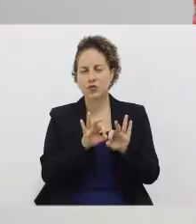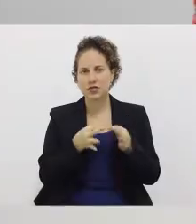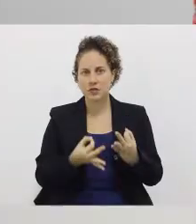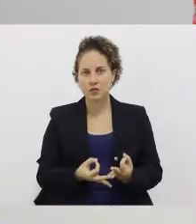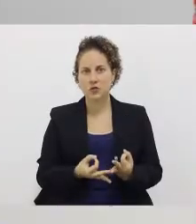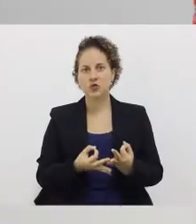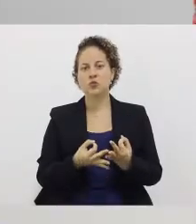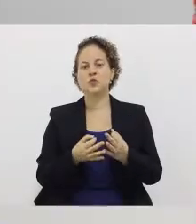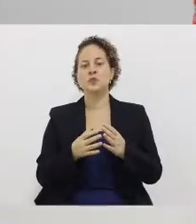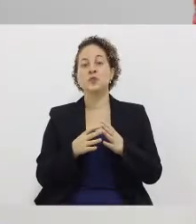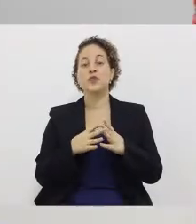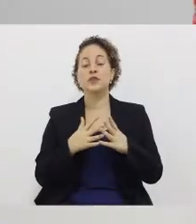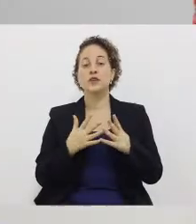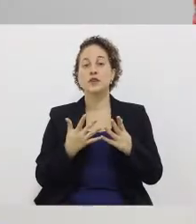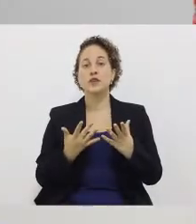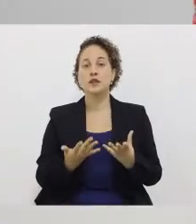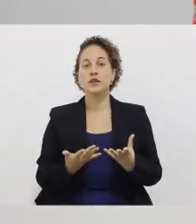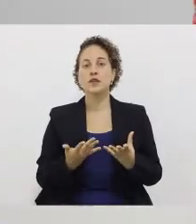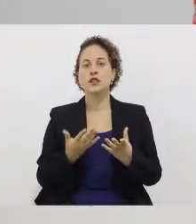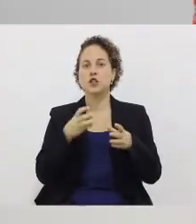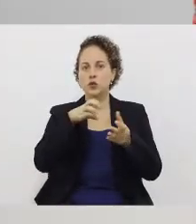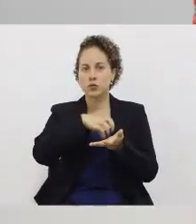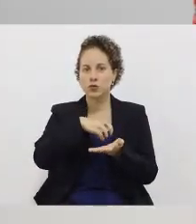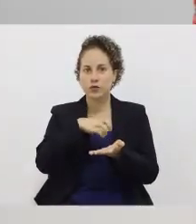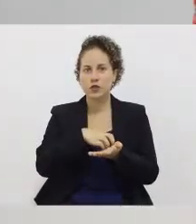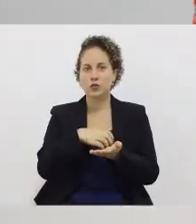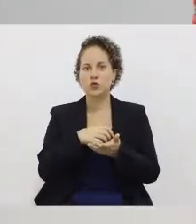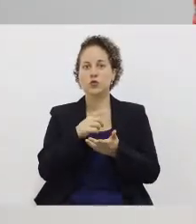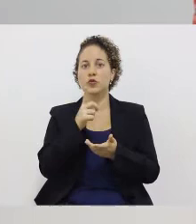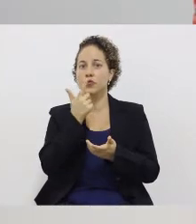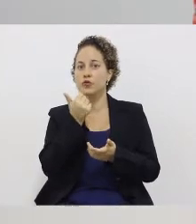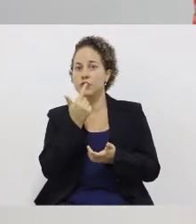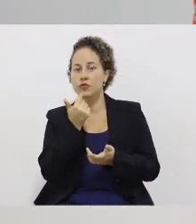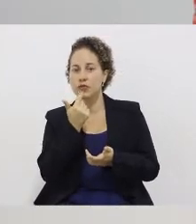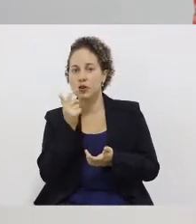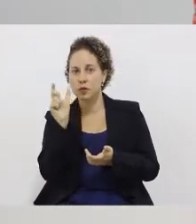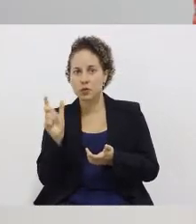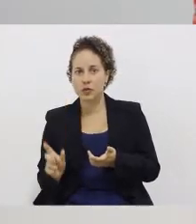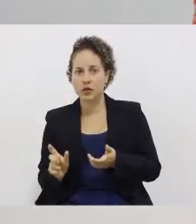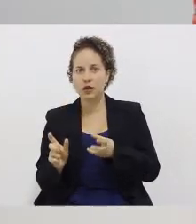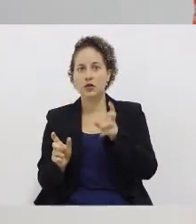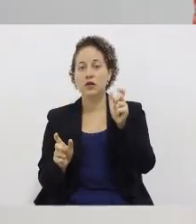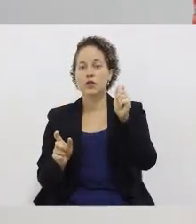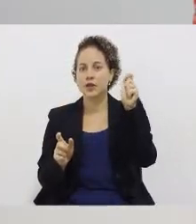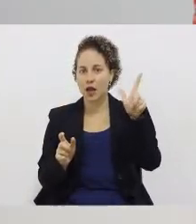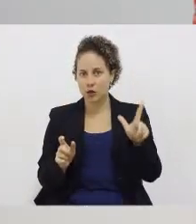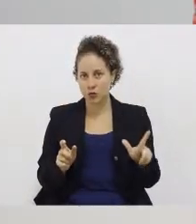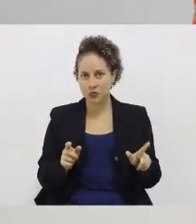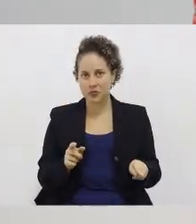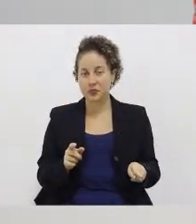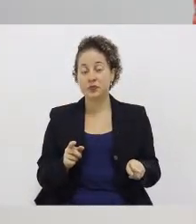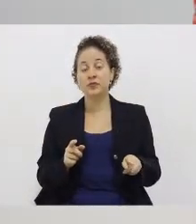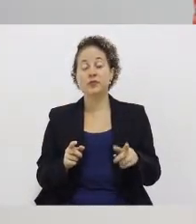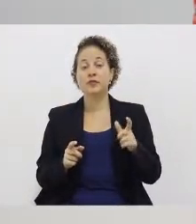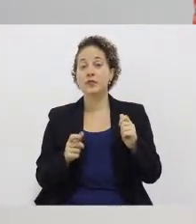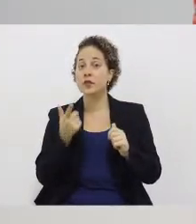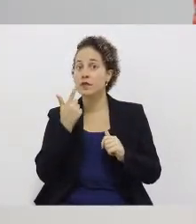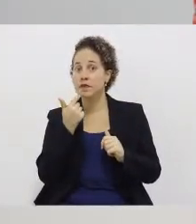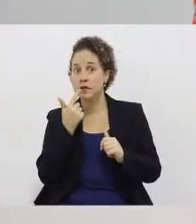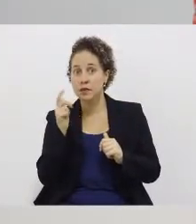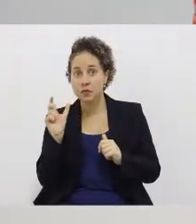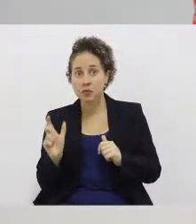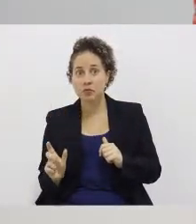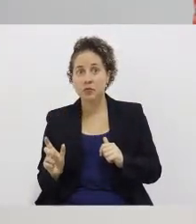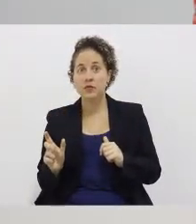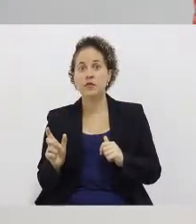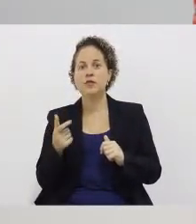simples. Digamos que nós temos aqui uma estação de trabalho com o operador vermelho e uma outra estação de trabalho com o operador azul. O operador vermelho